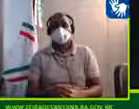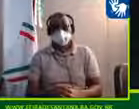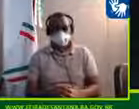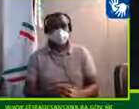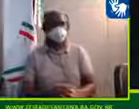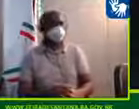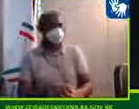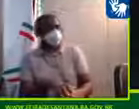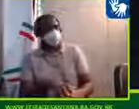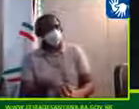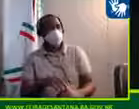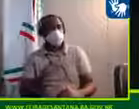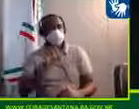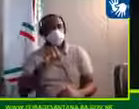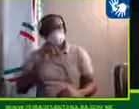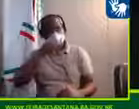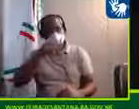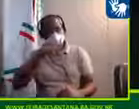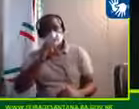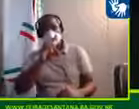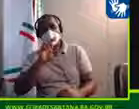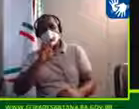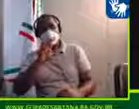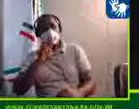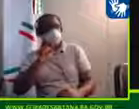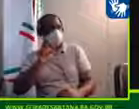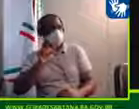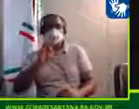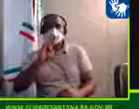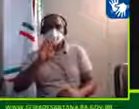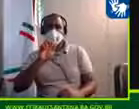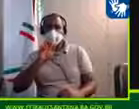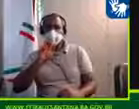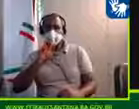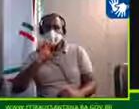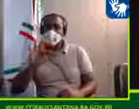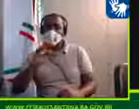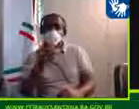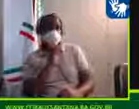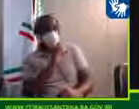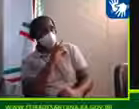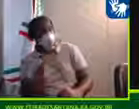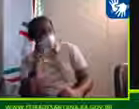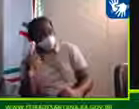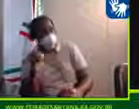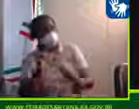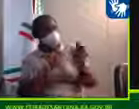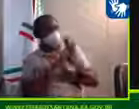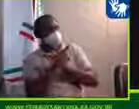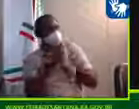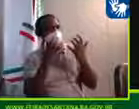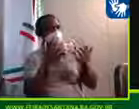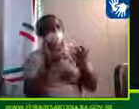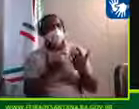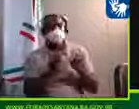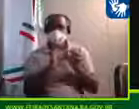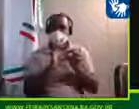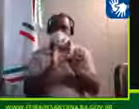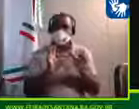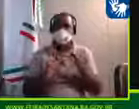A colega Dandara Barreto tem uma pergunta também para o prefeito. Bom dia, Dandara, pode fazer sua pergunta.